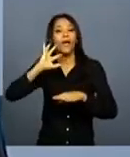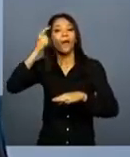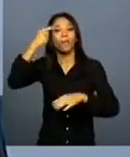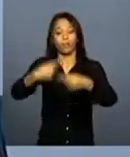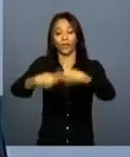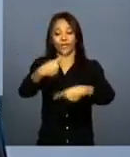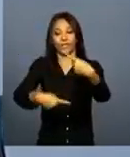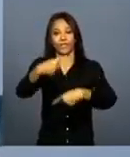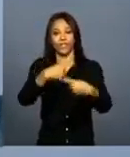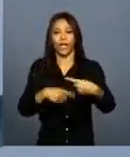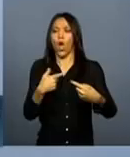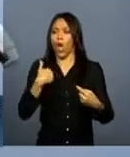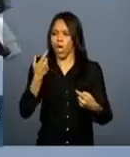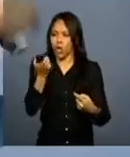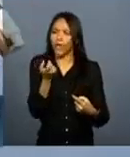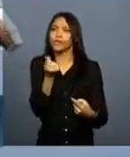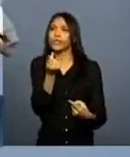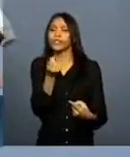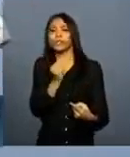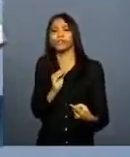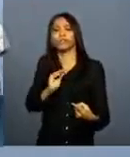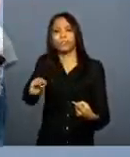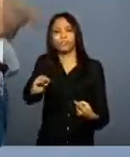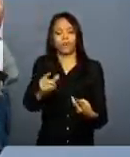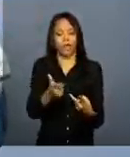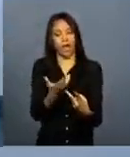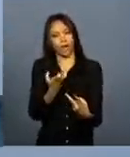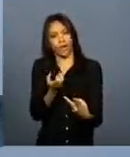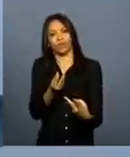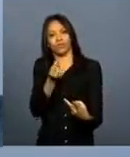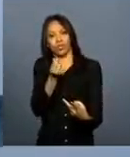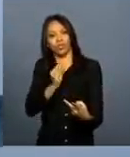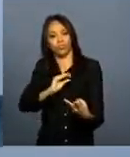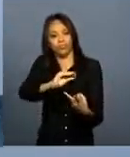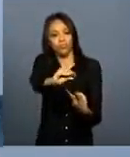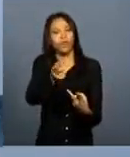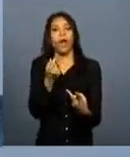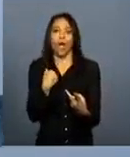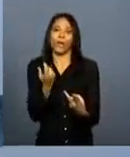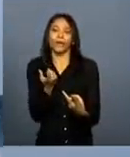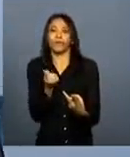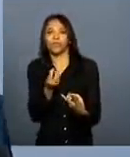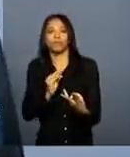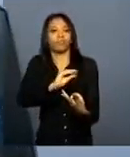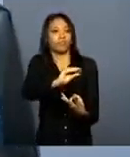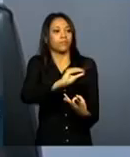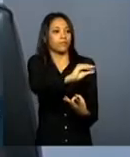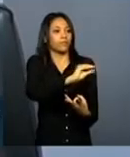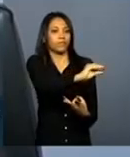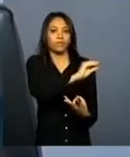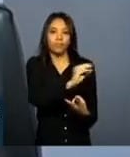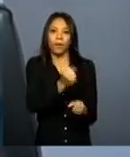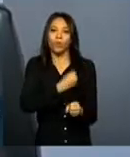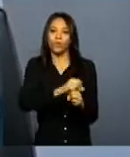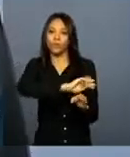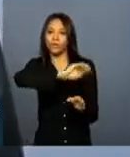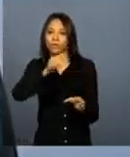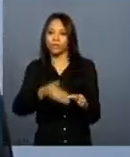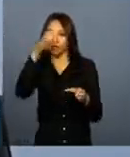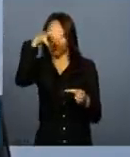significa eu quero botar dinheiro para o fomento, eu quero botar dinheiro para a terra, eu quero botar dinheiro para fazer as cisternas.